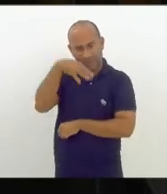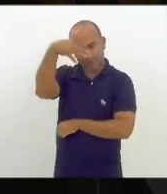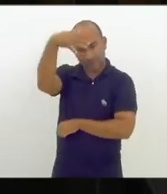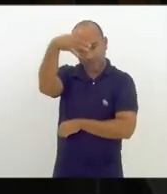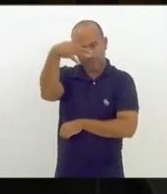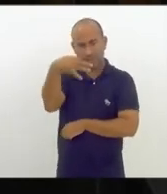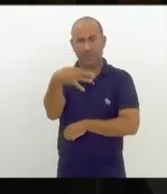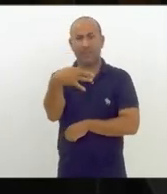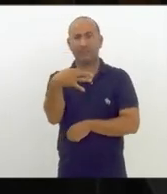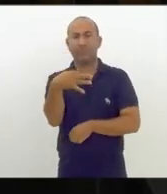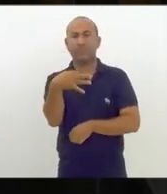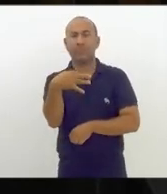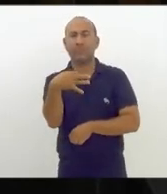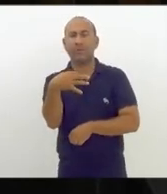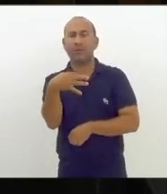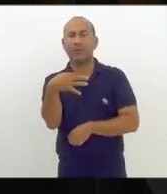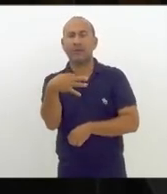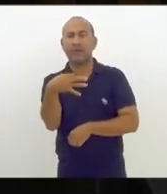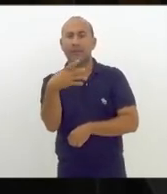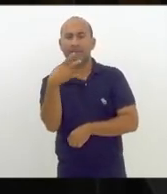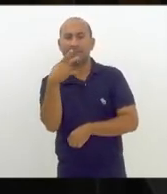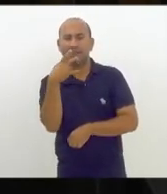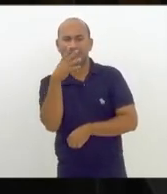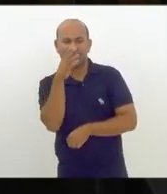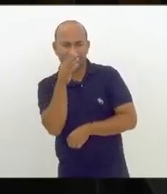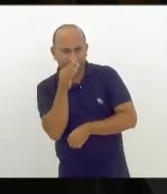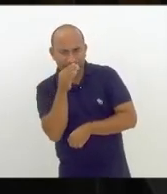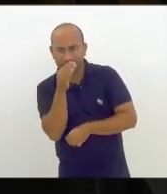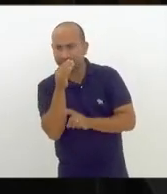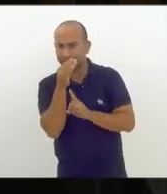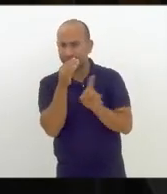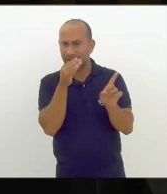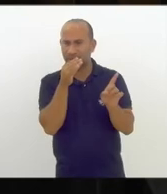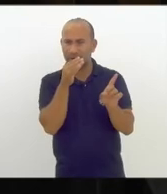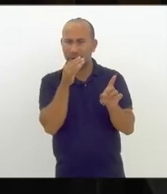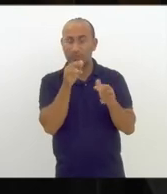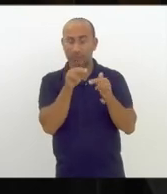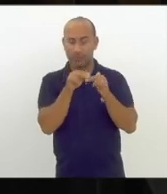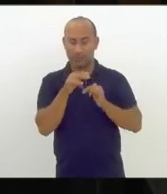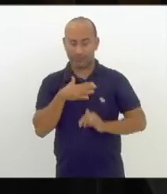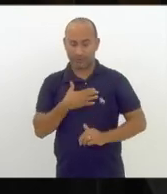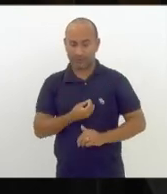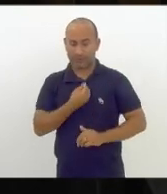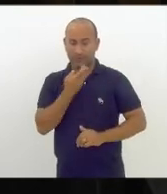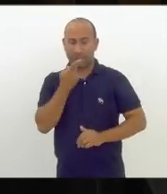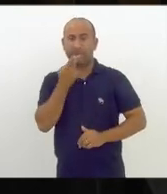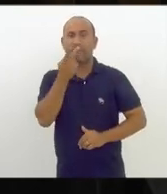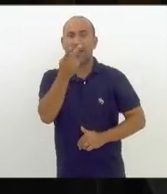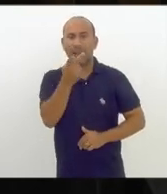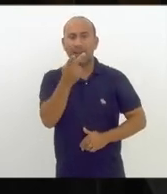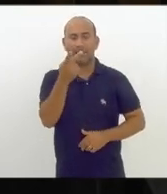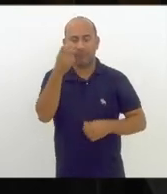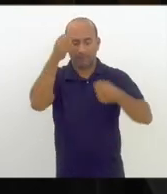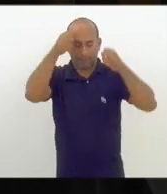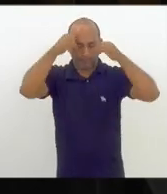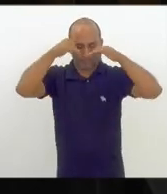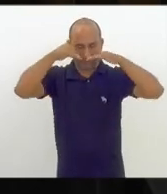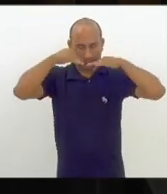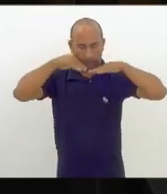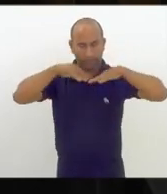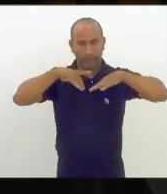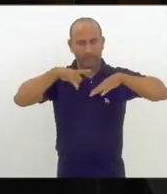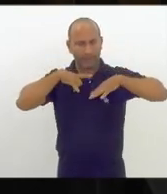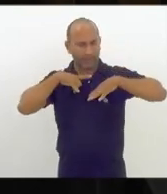de permanecer calada diante do vitral que sobre mim se estende, suado e pontudo, projetando manchas na